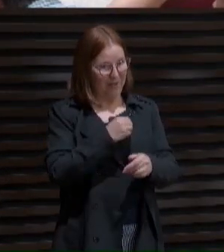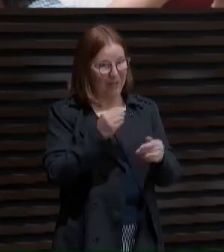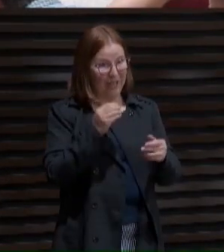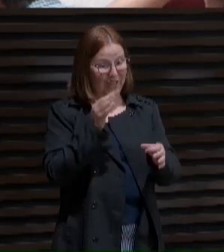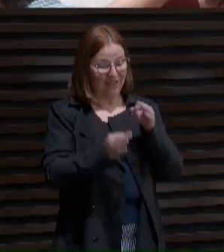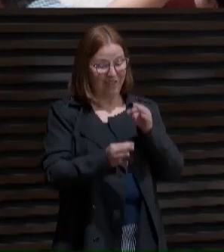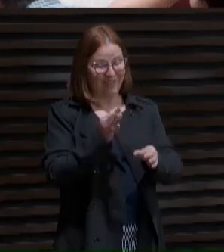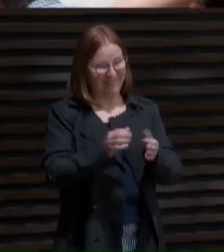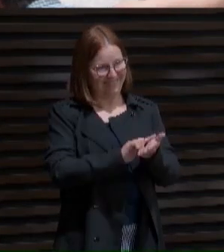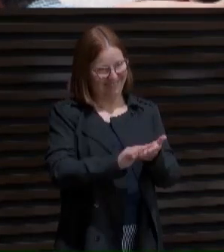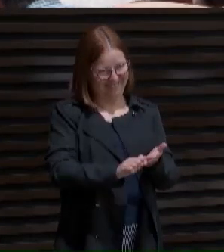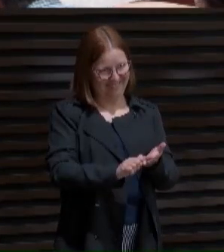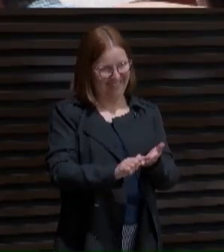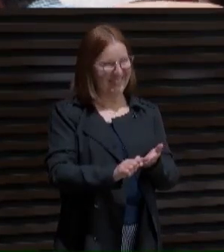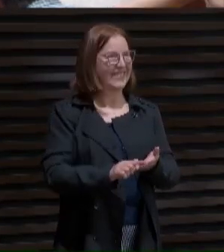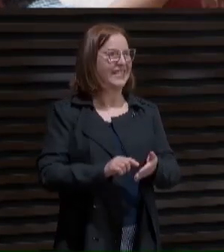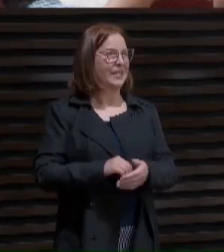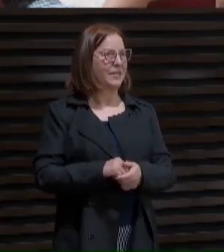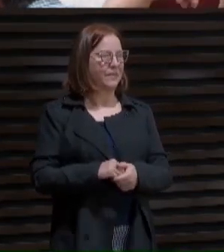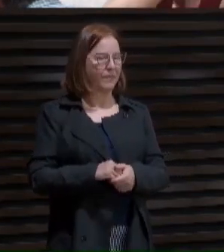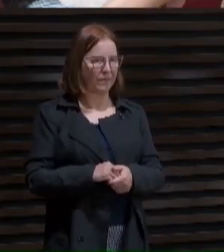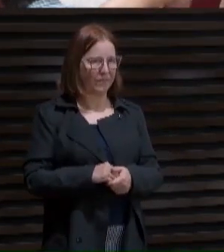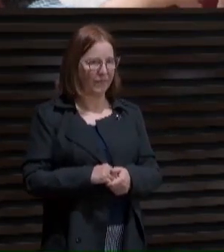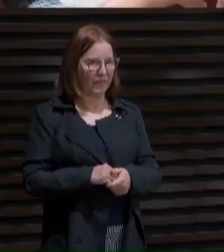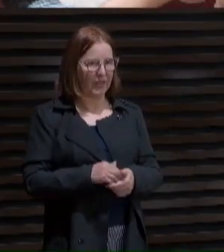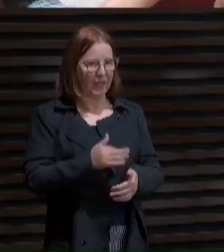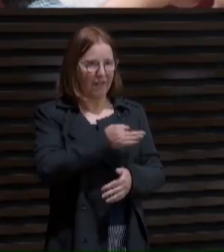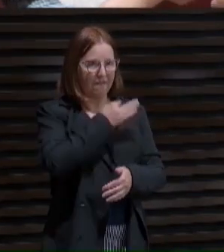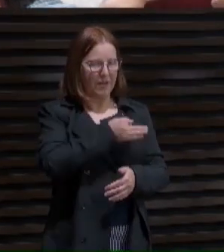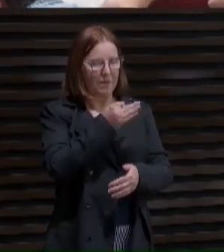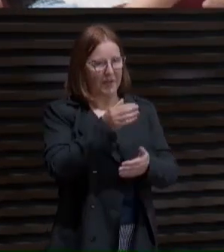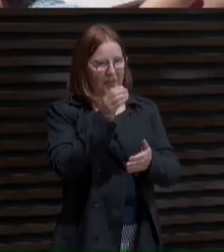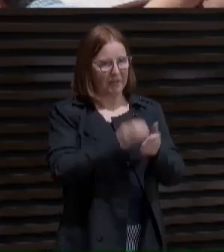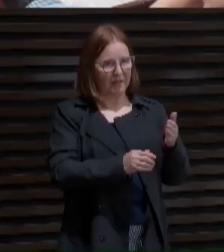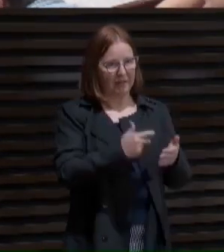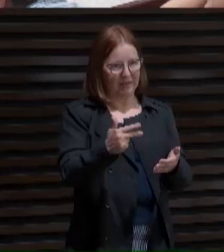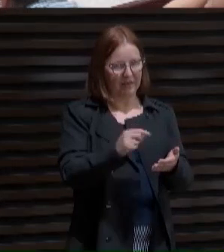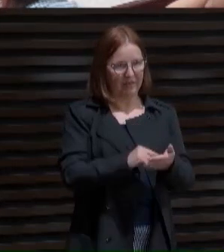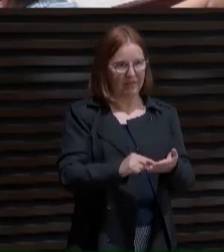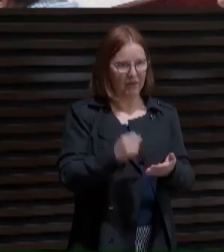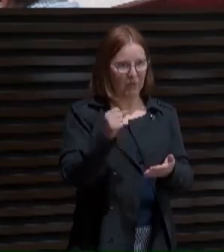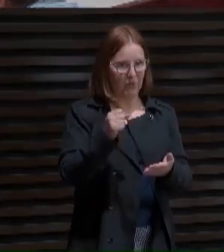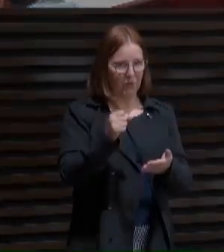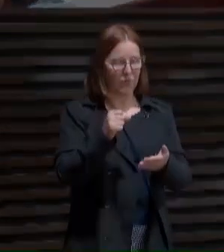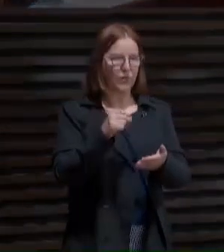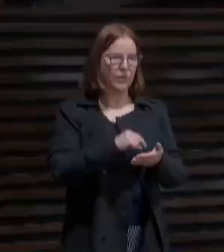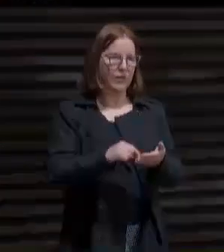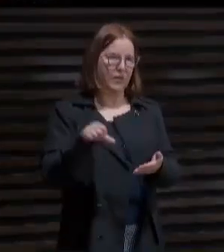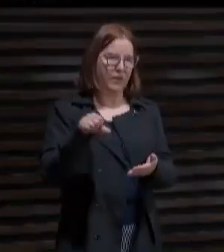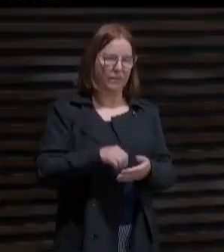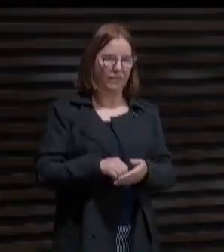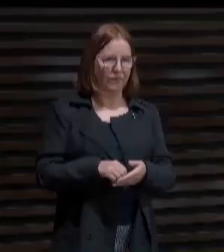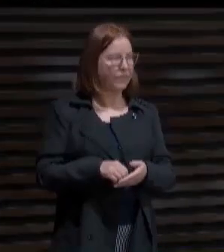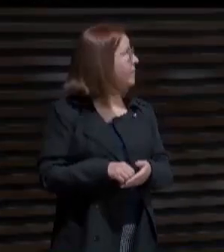9 na versão NVT. Filipenses 3, versículos 8 e 9.